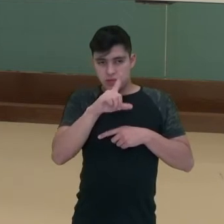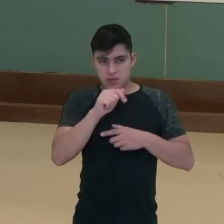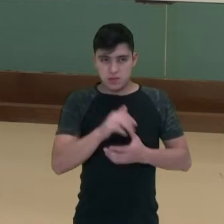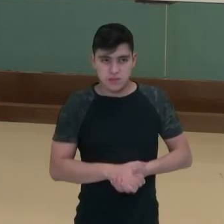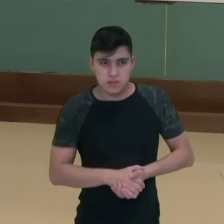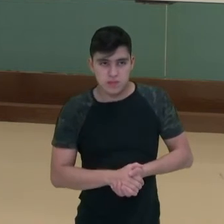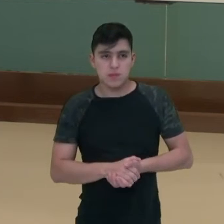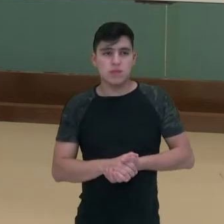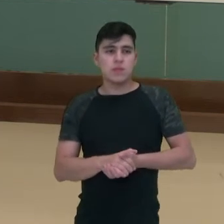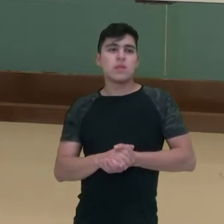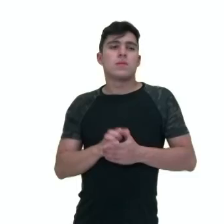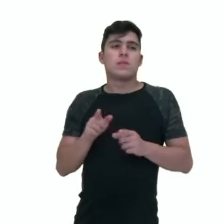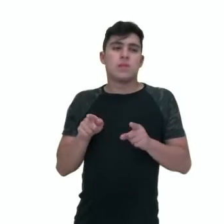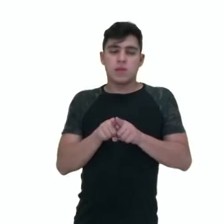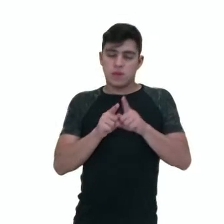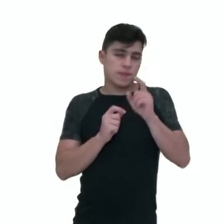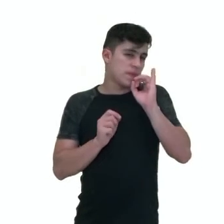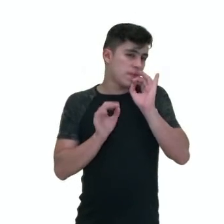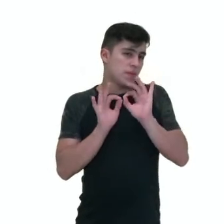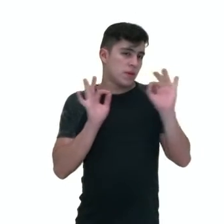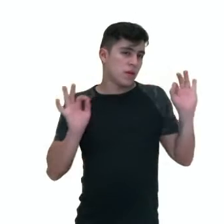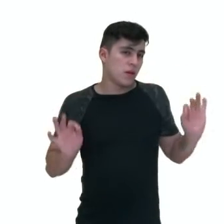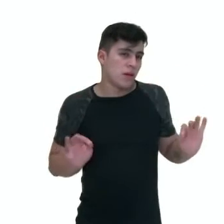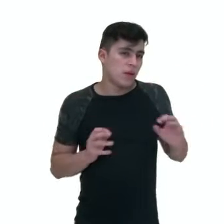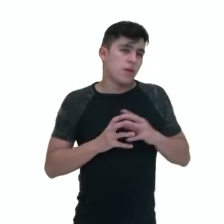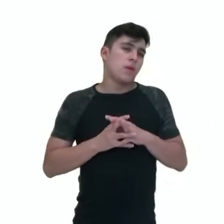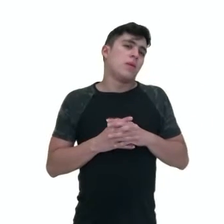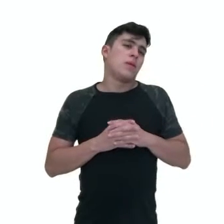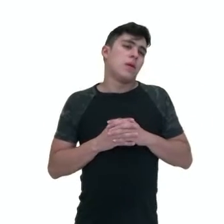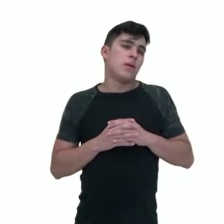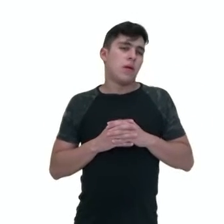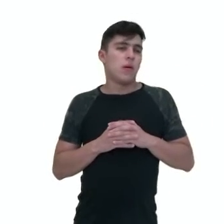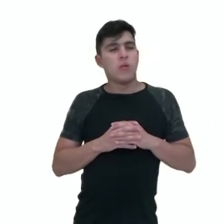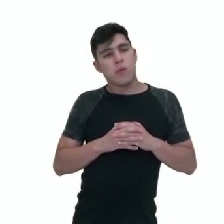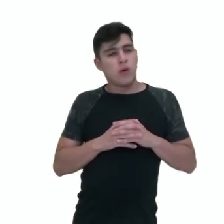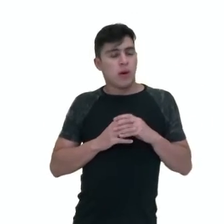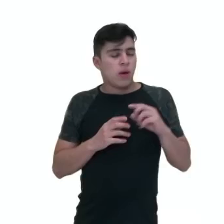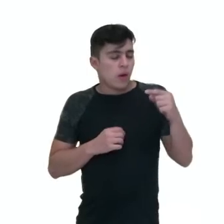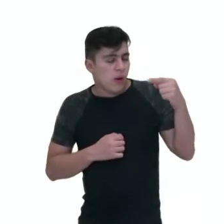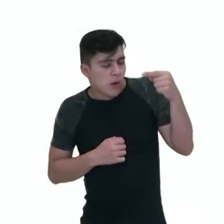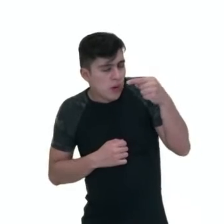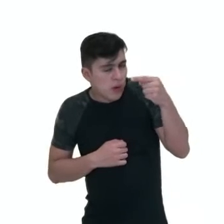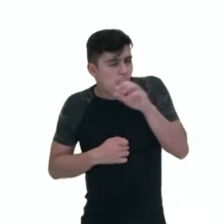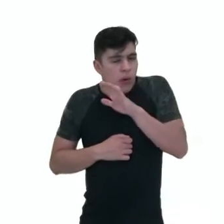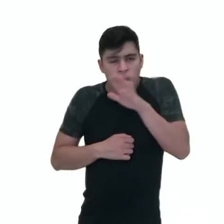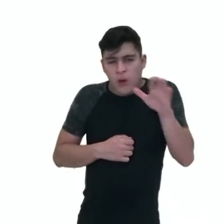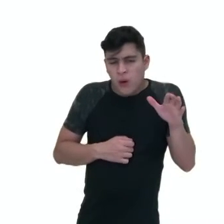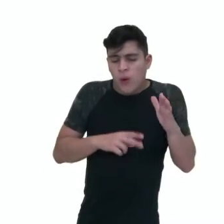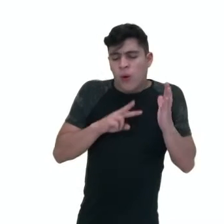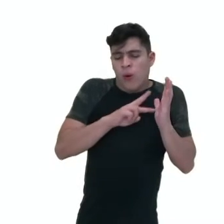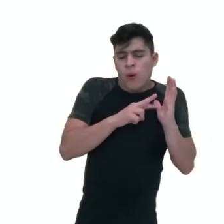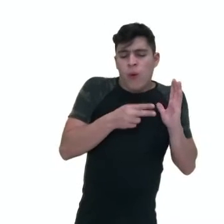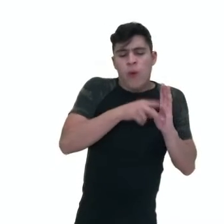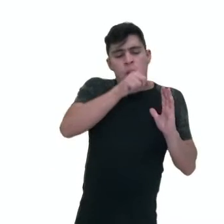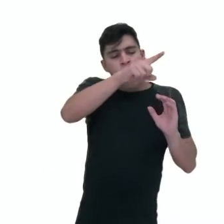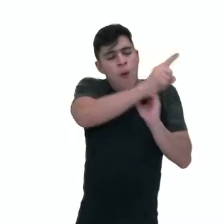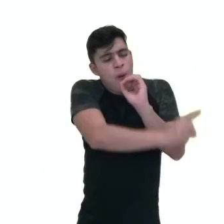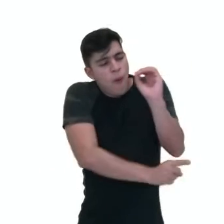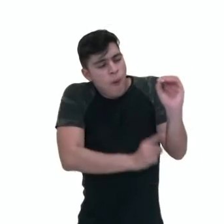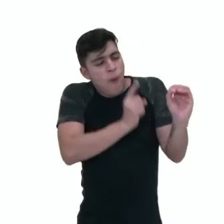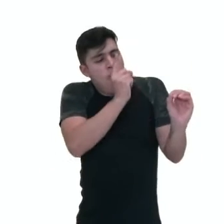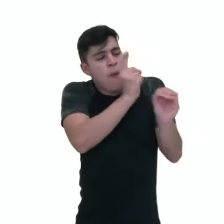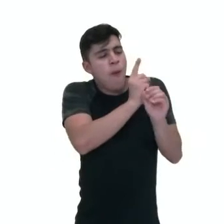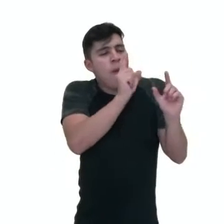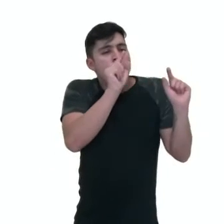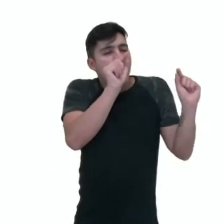traços, como a professora falou, pode ser simples, né? Ou seja, um traço só, indica que o átomo compartilhou